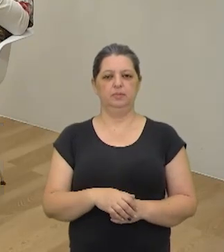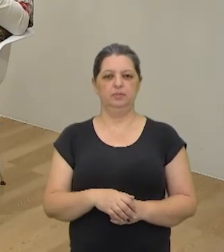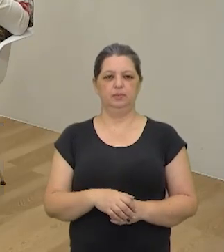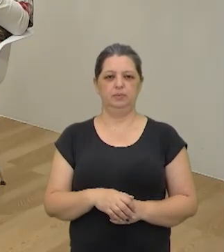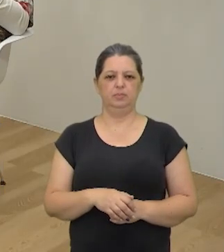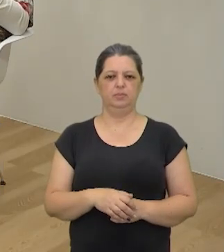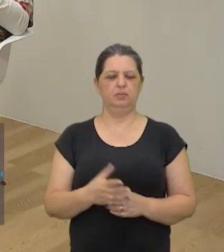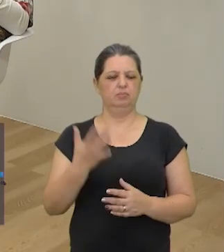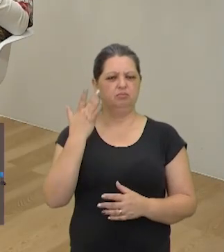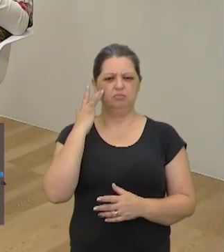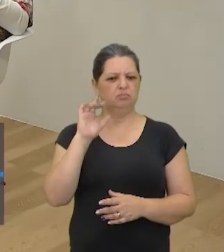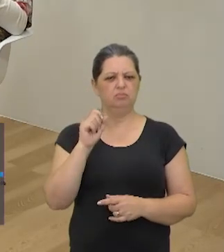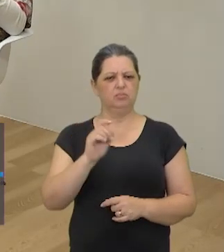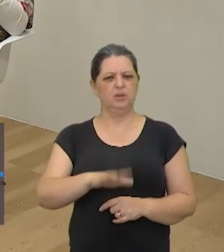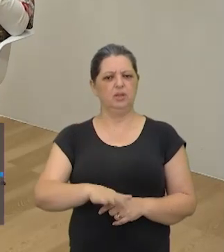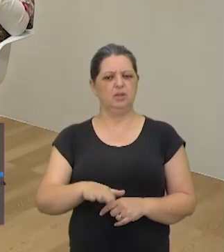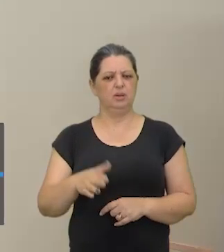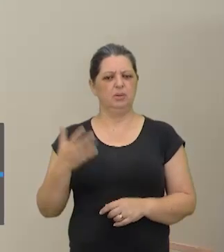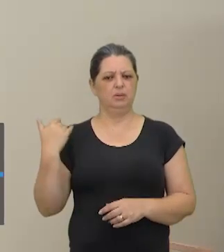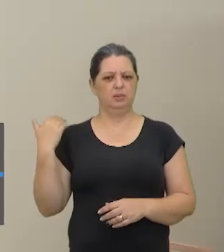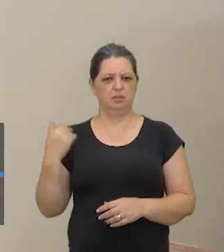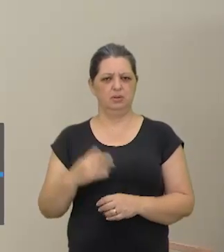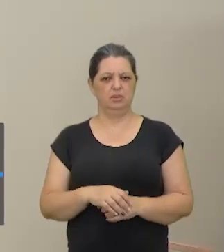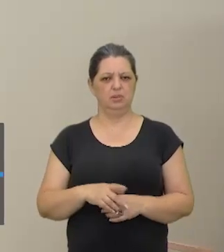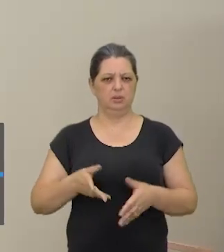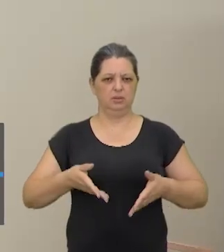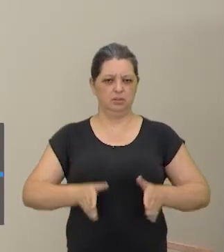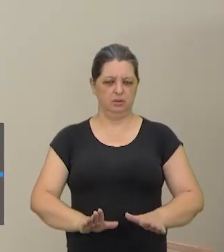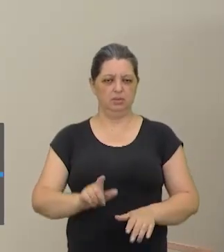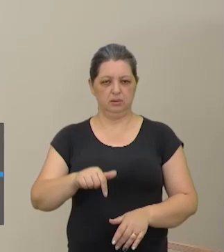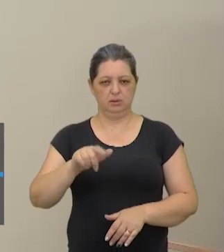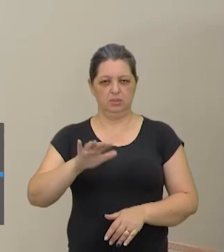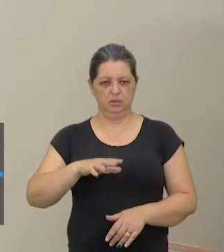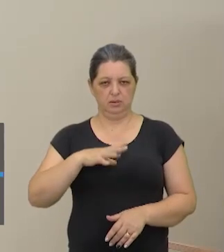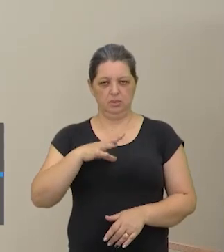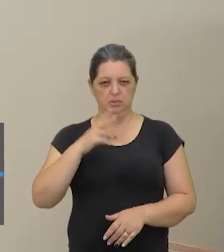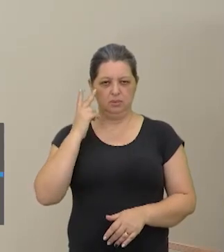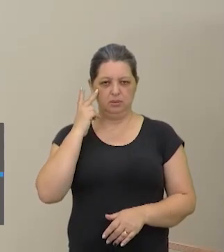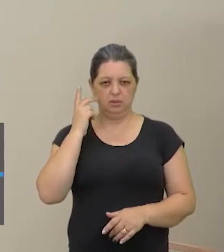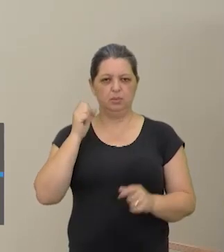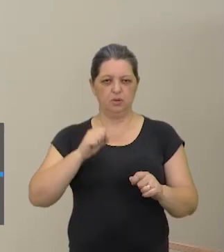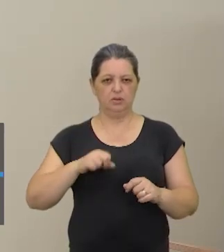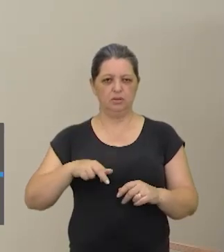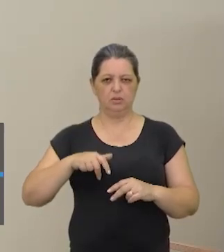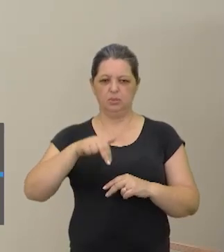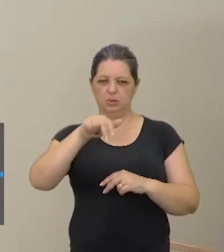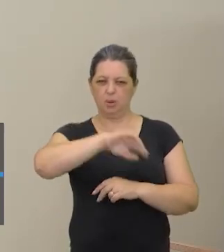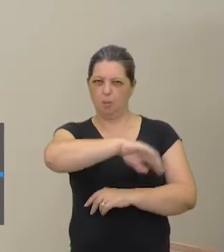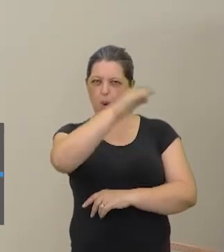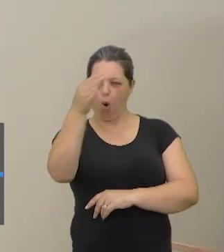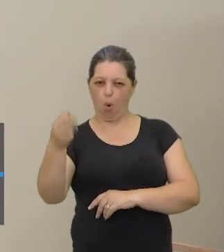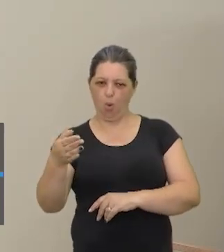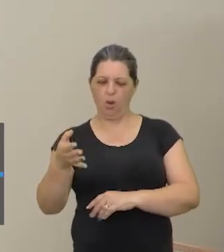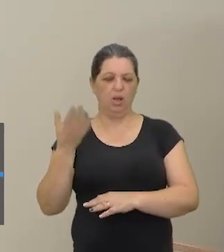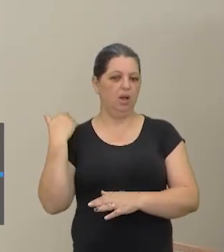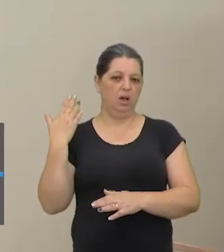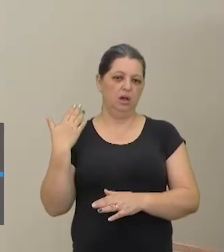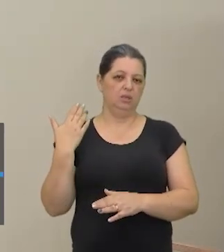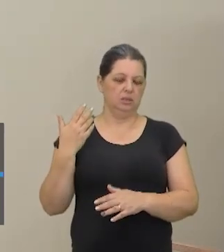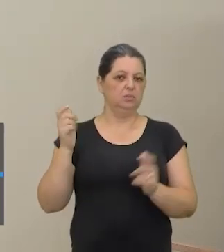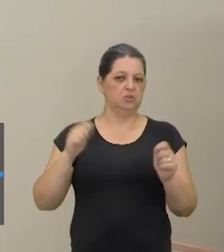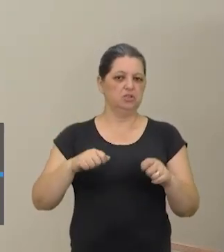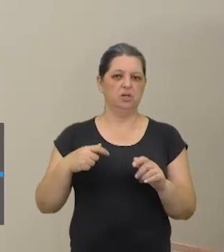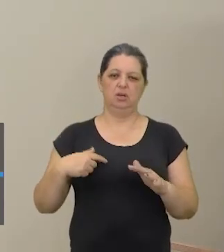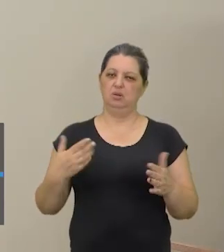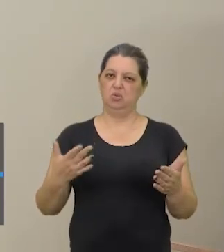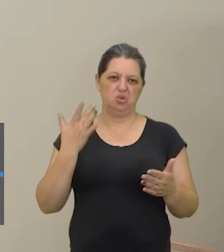dia se pode. Quando eu era criança, eu sou nascida aqui na cidade. Meu pai me levava lá e podia subir no monumento. Antigamente podia, agora eu não sei se pode.